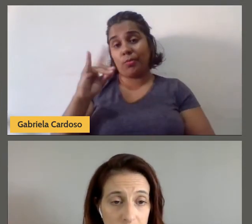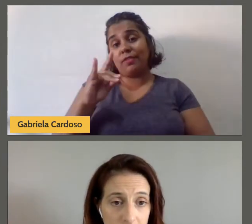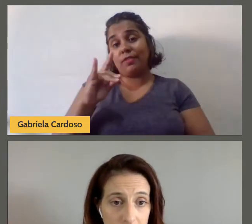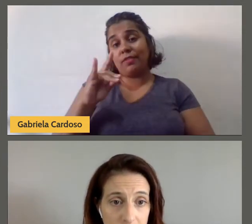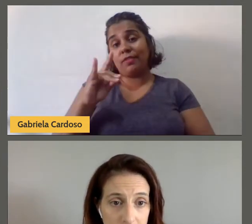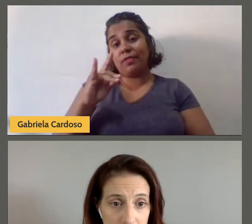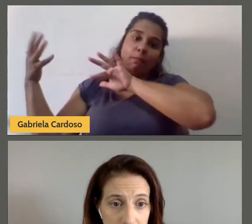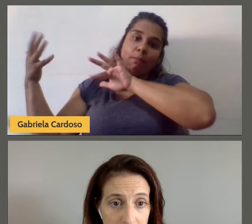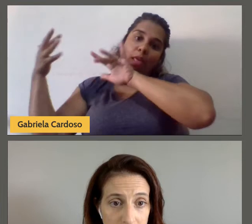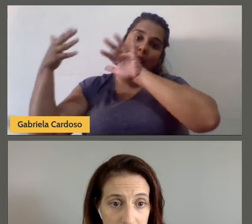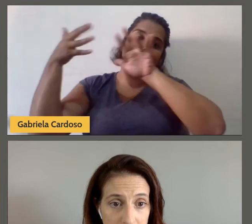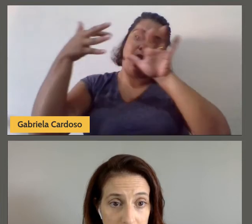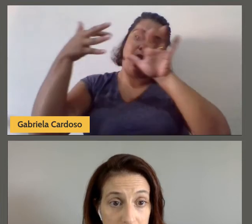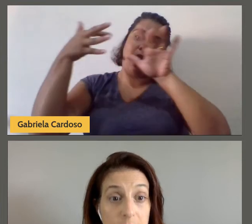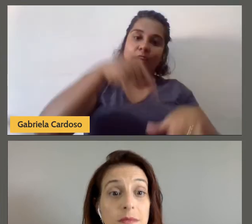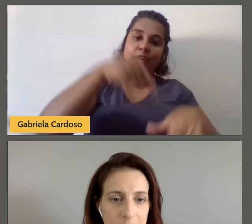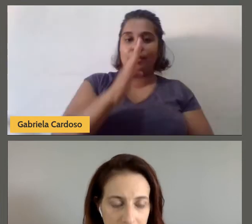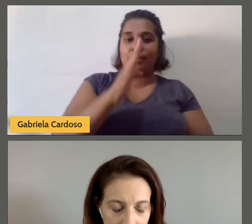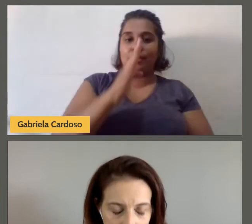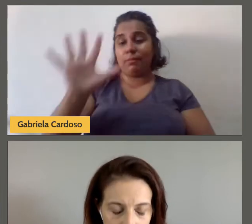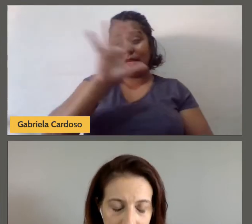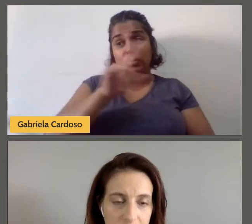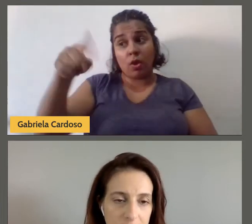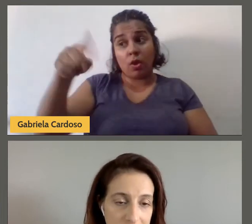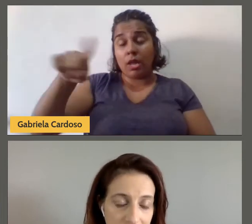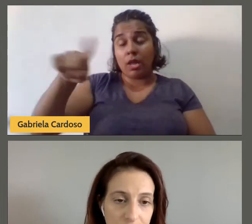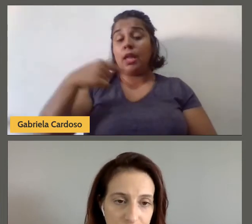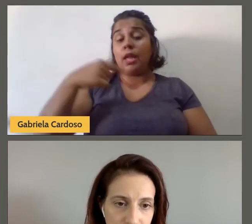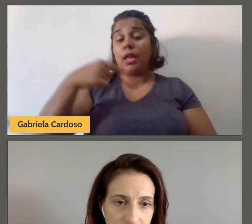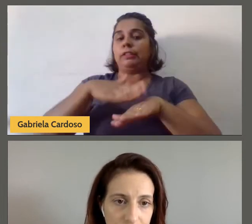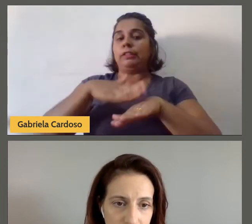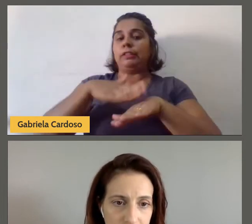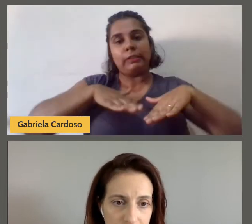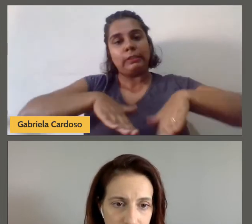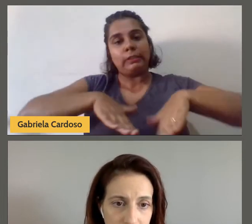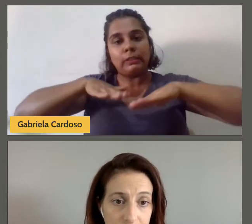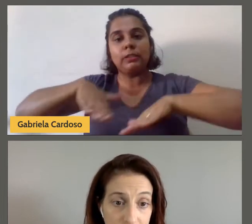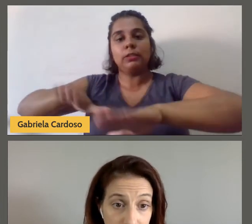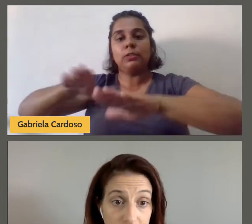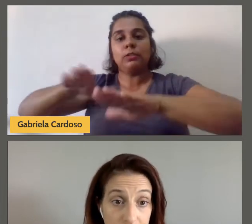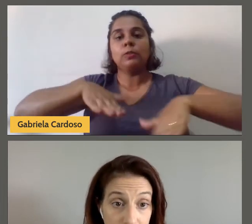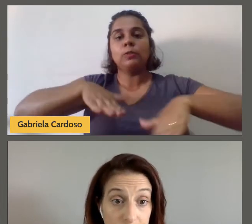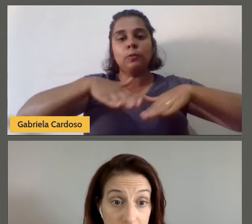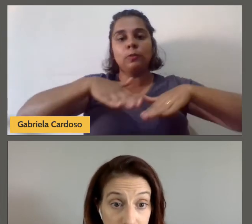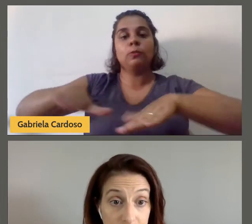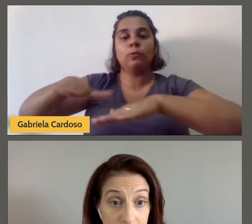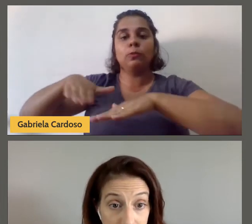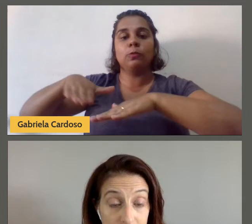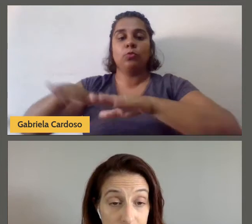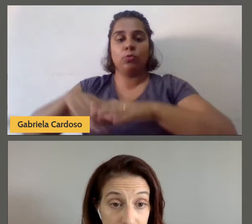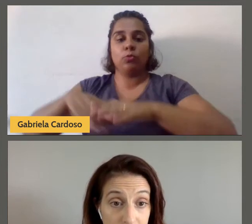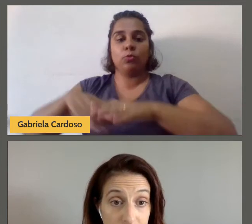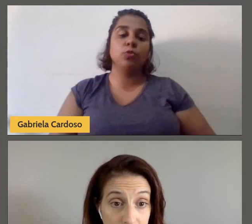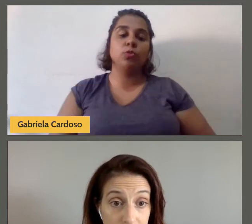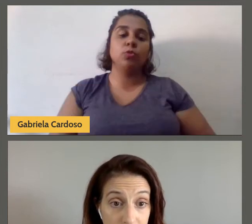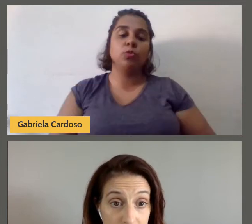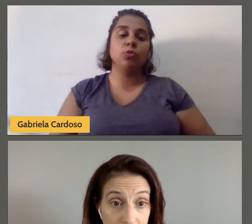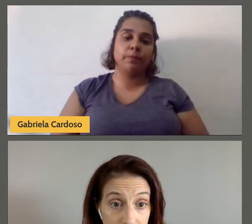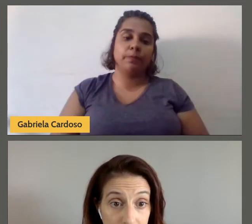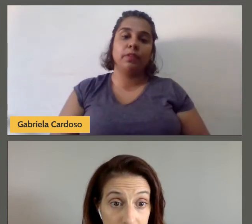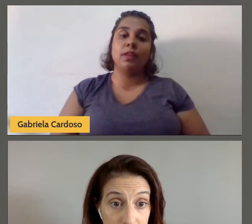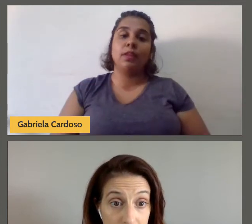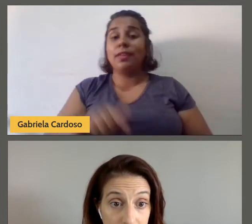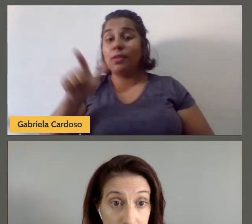dentro desse ambiente da costura, né, às vezes até em ambientes legais, de condições análogas, de trabalho análogo a escravo, então é uma população